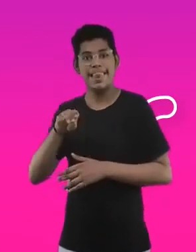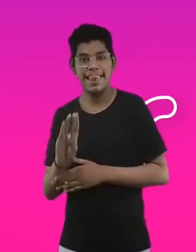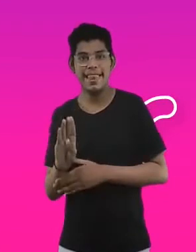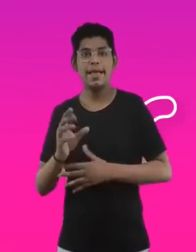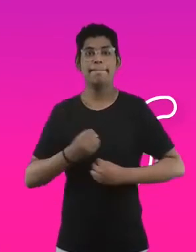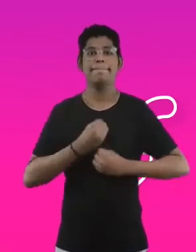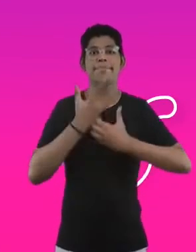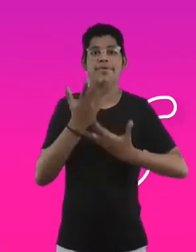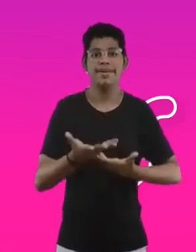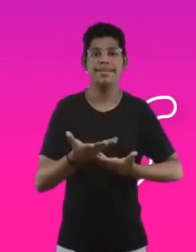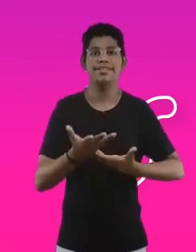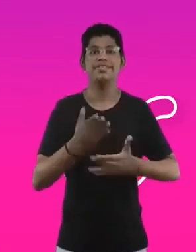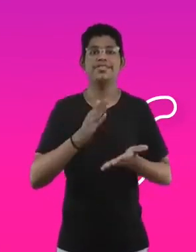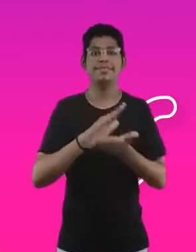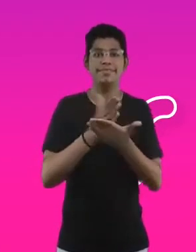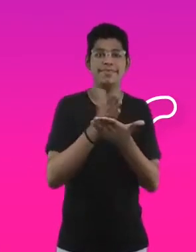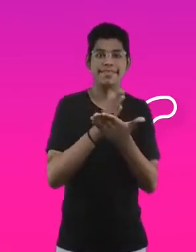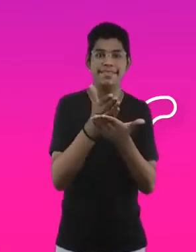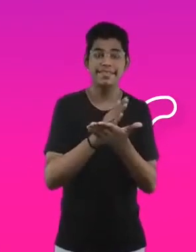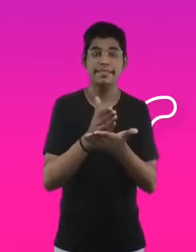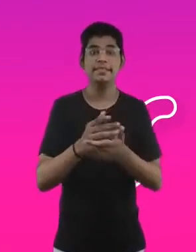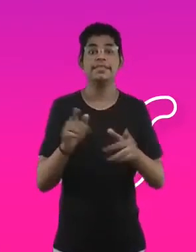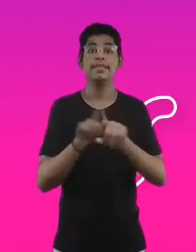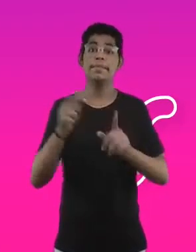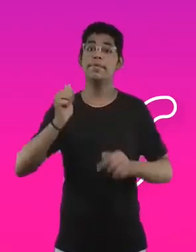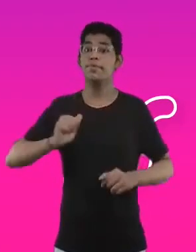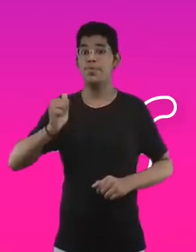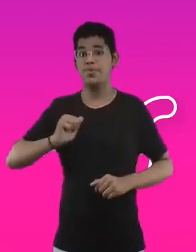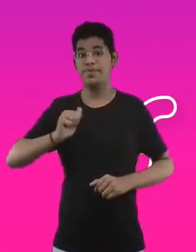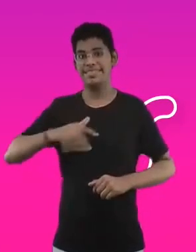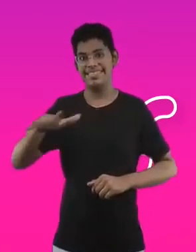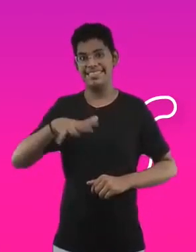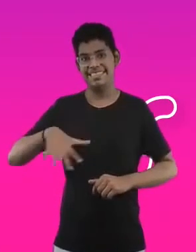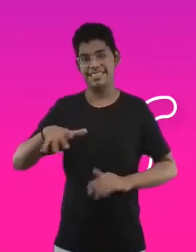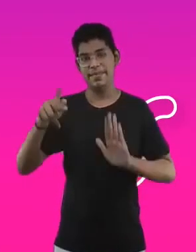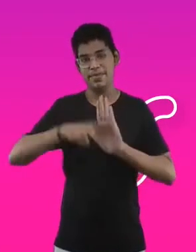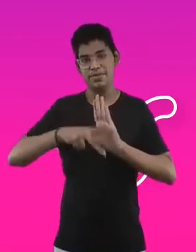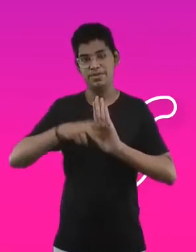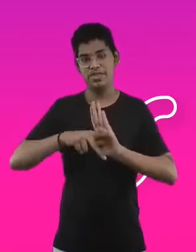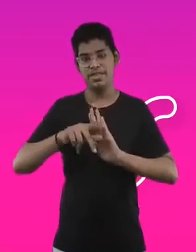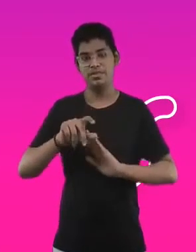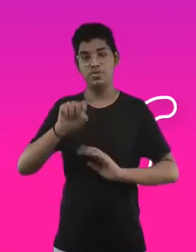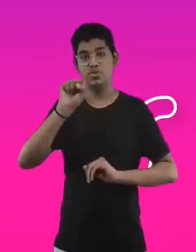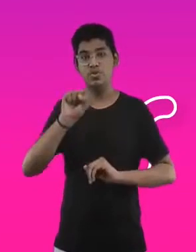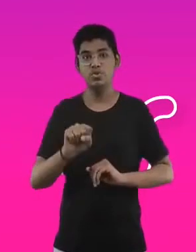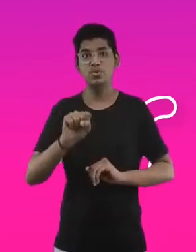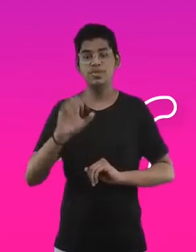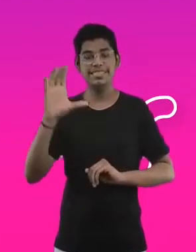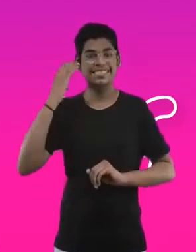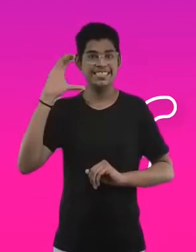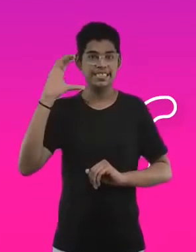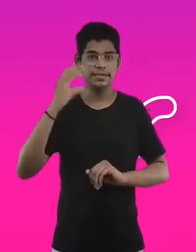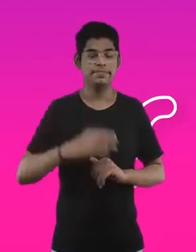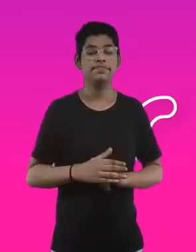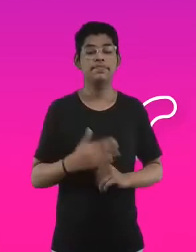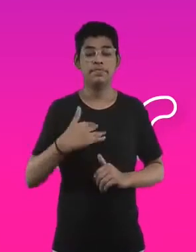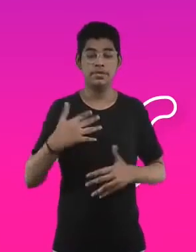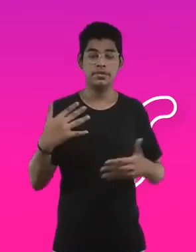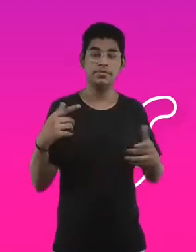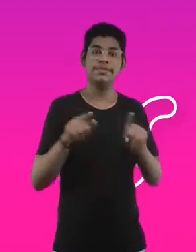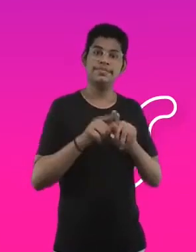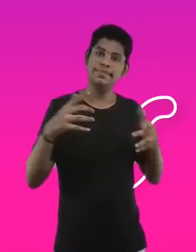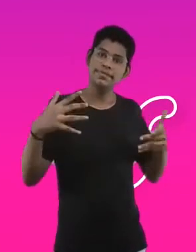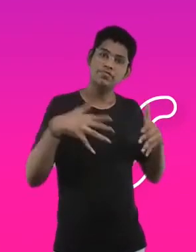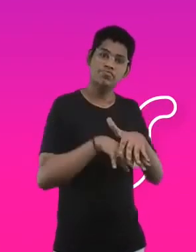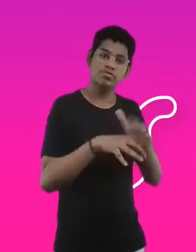iniciação científica pelo Instituto Sua Ciência. Para além disso, eu integro a Rede Internacional 500